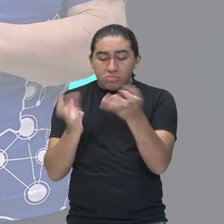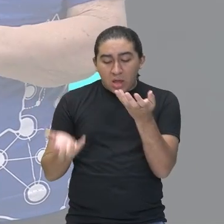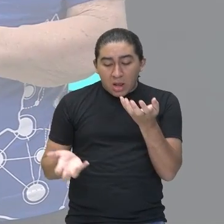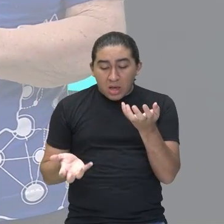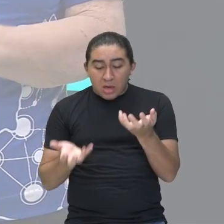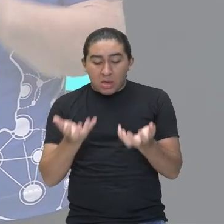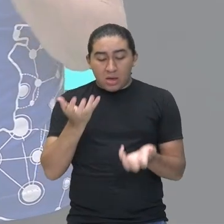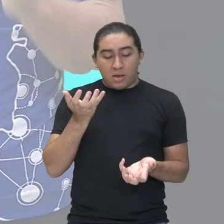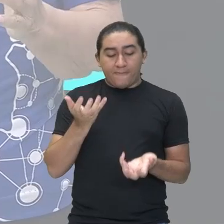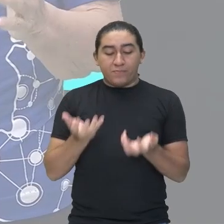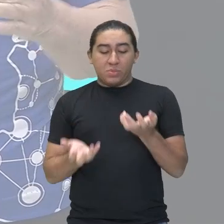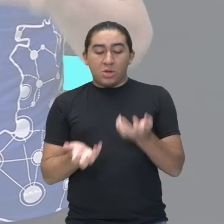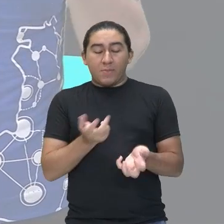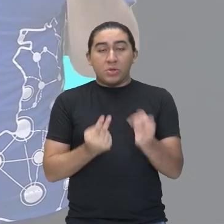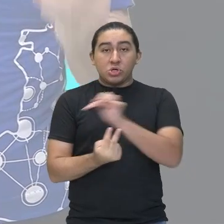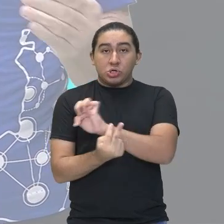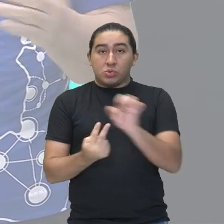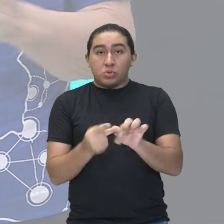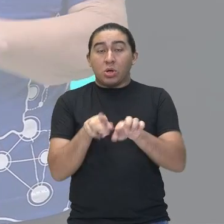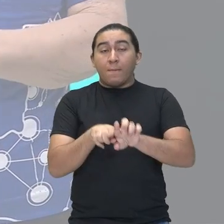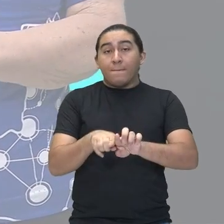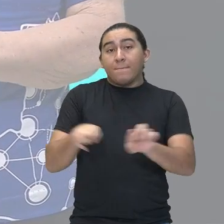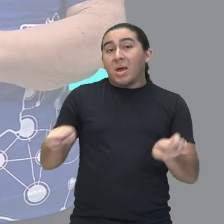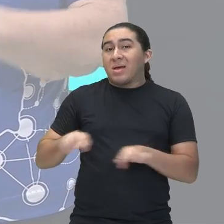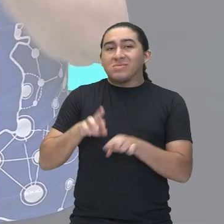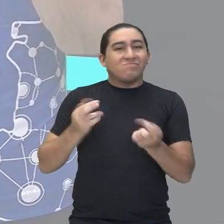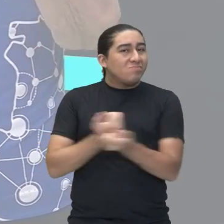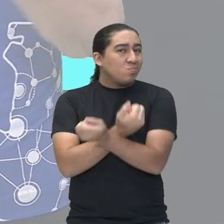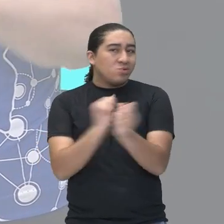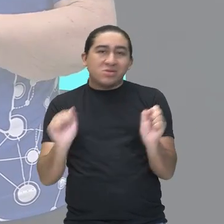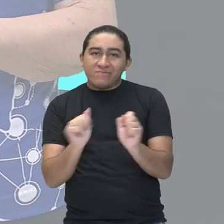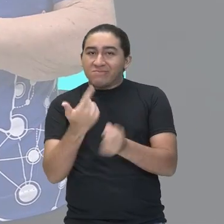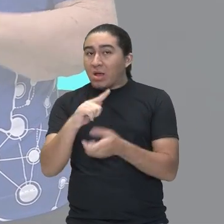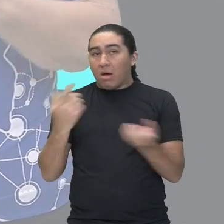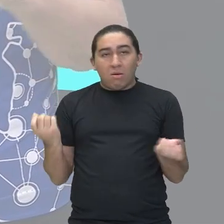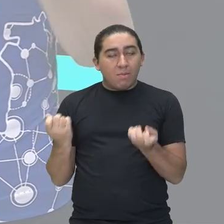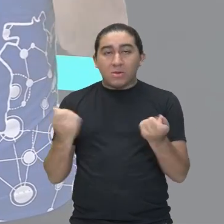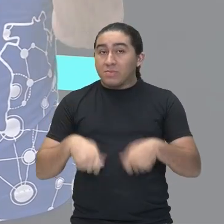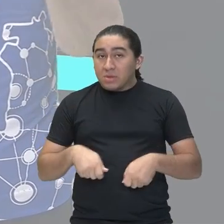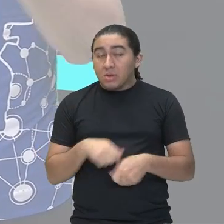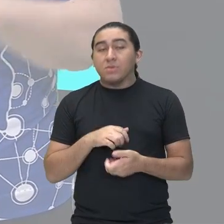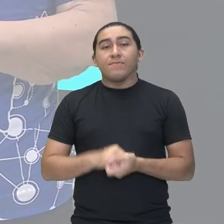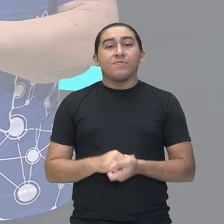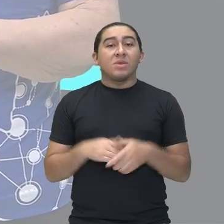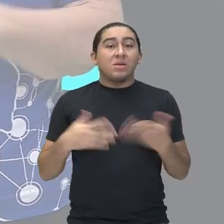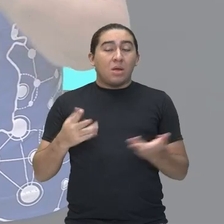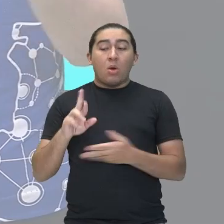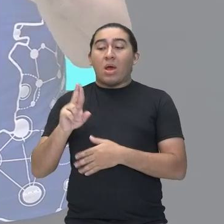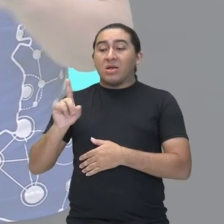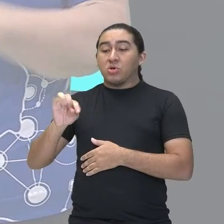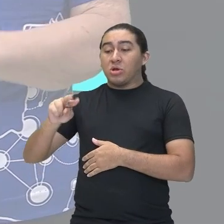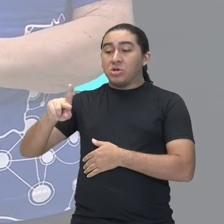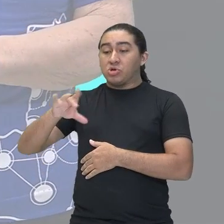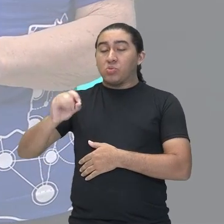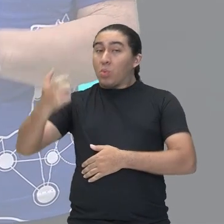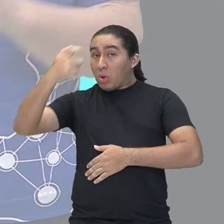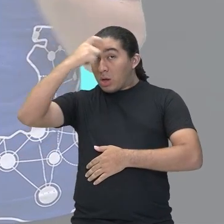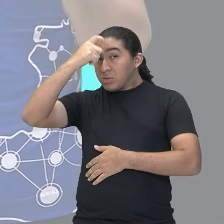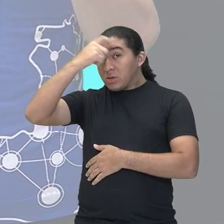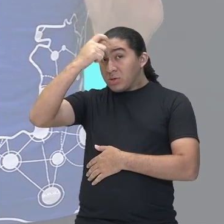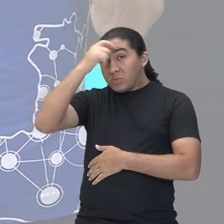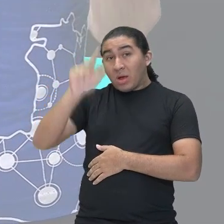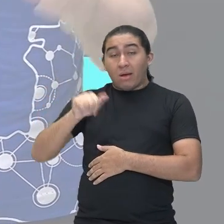essas duas vertentes, mas não é possível, né? Então, o racionalismo é o que acaba